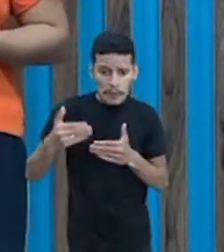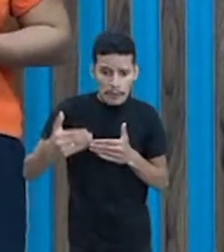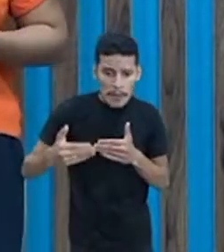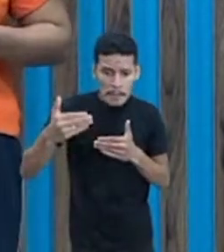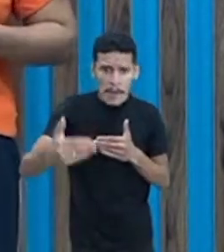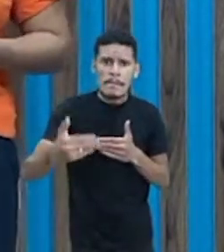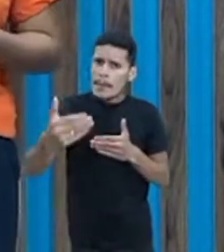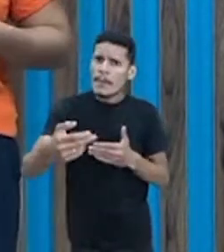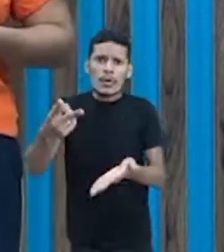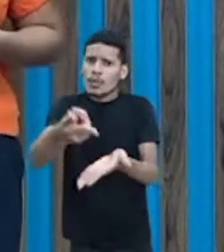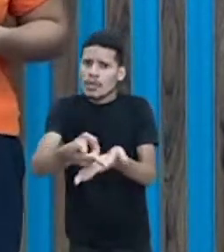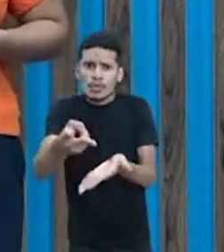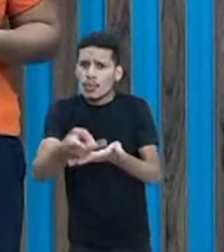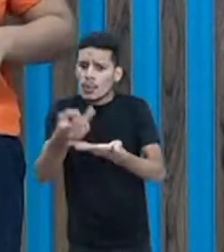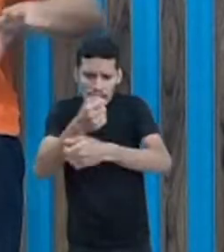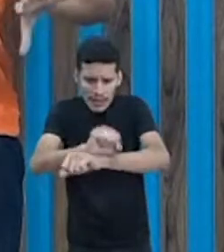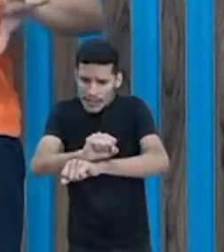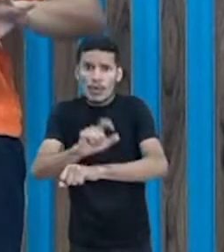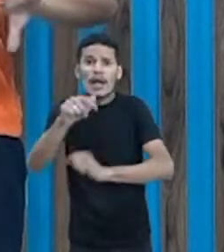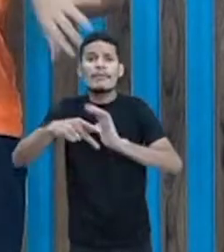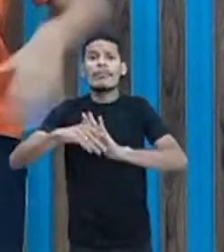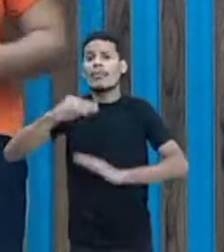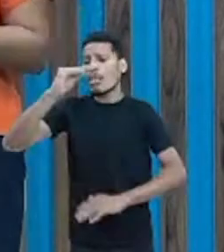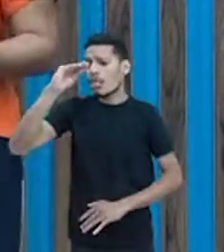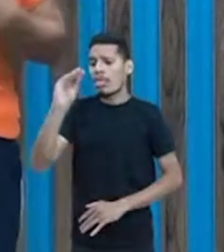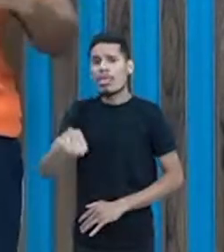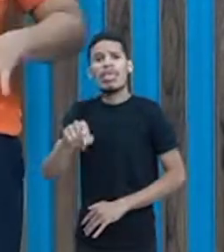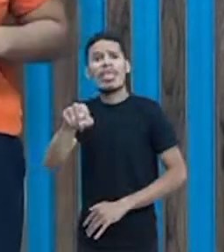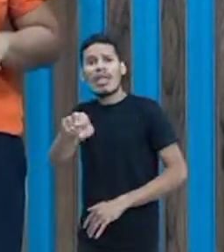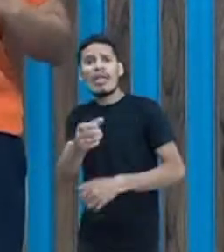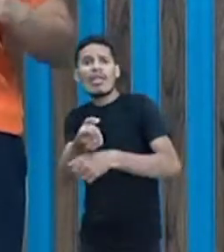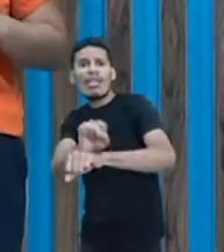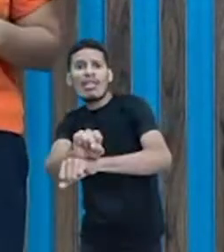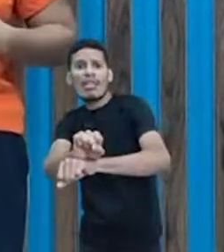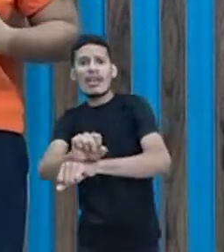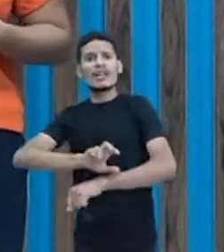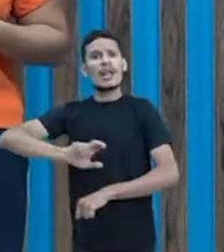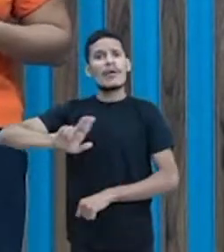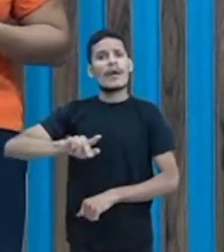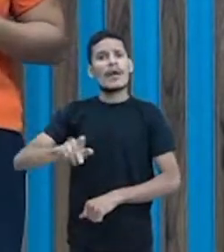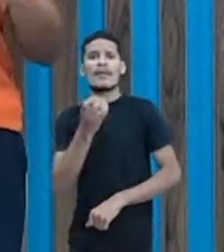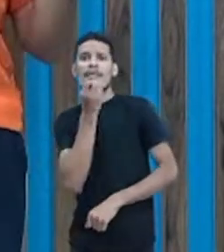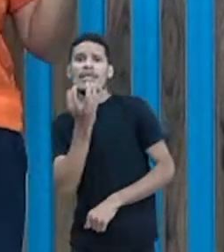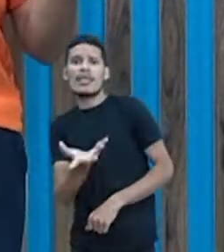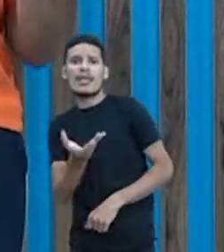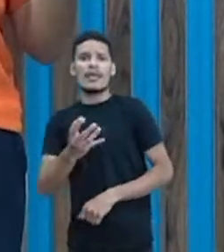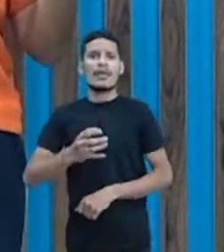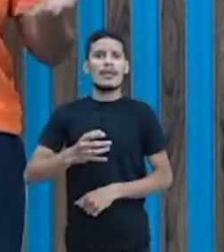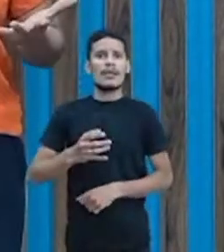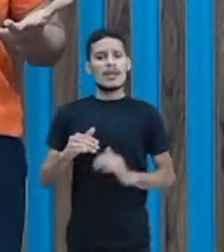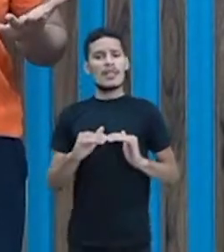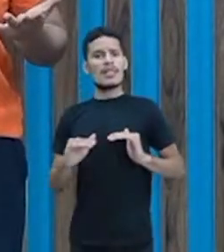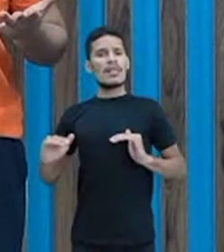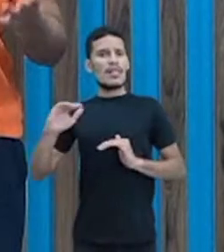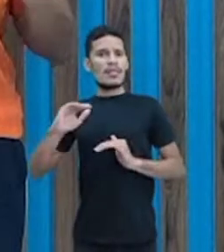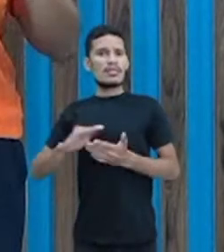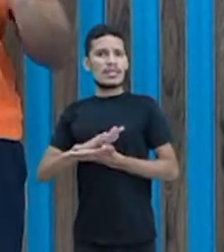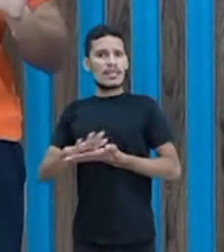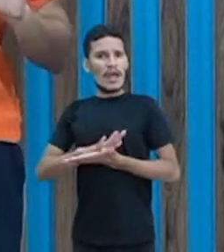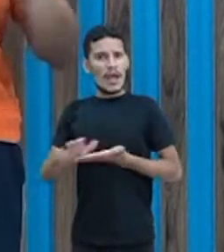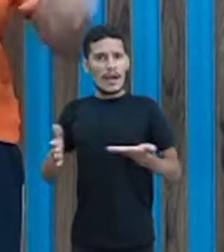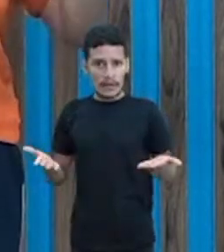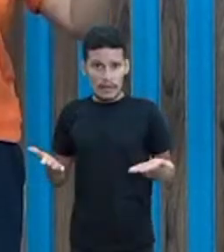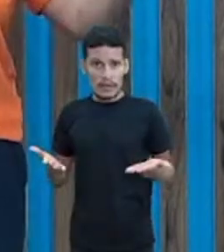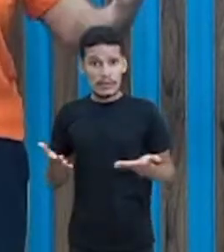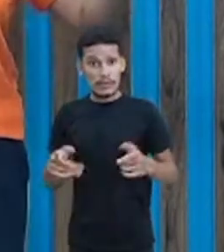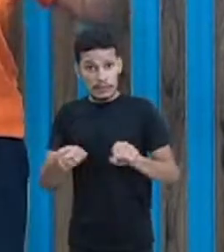continuaram mantendo os corpos negros como corpos dissidentes, como corpos que não eram, como corpos não dominantes